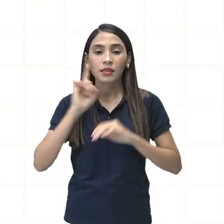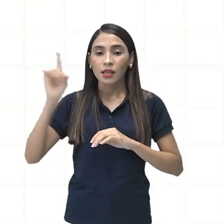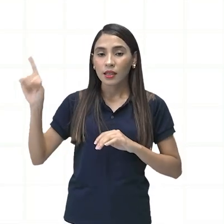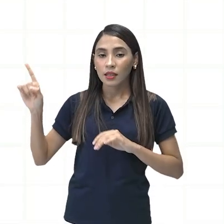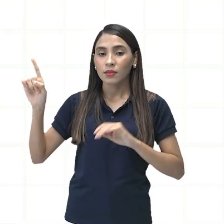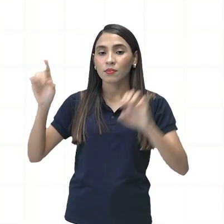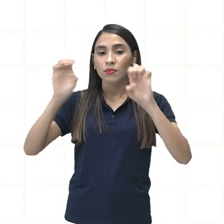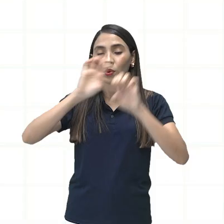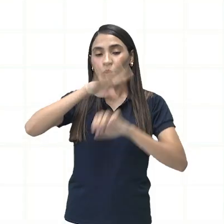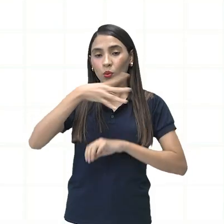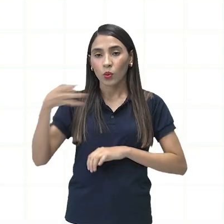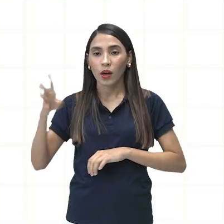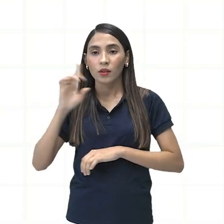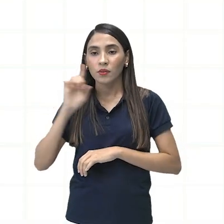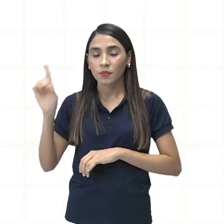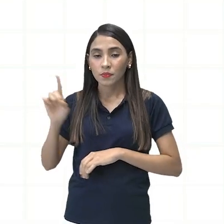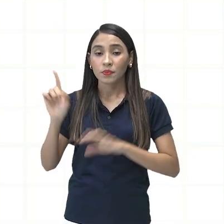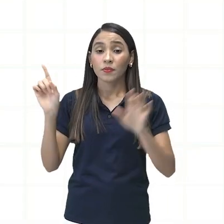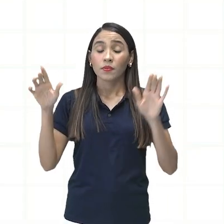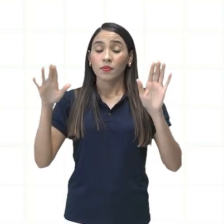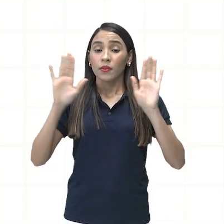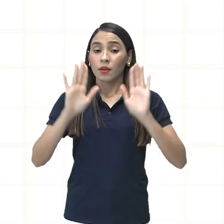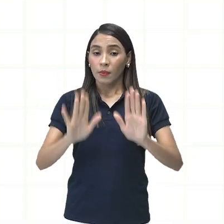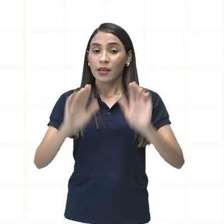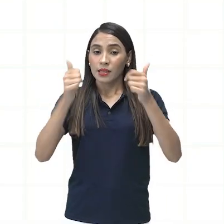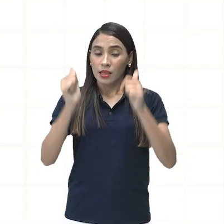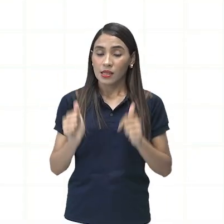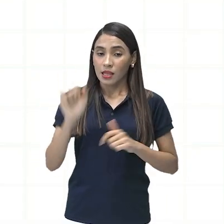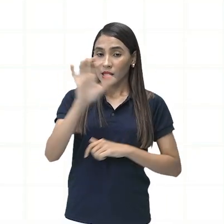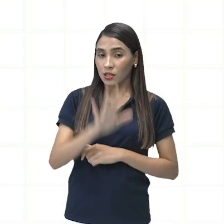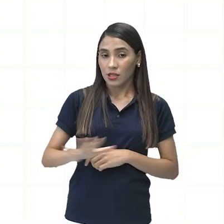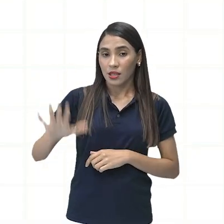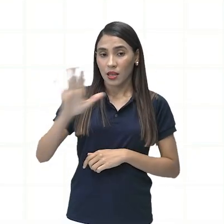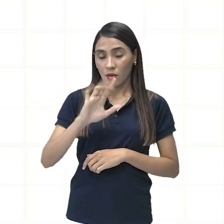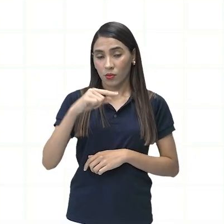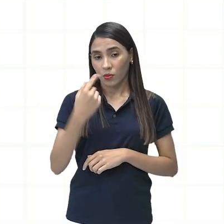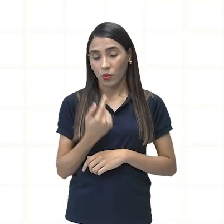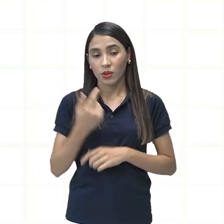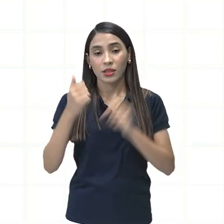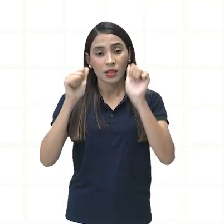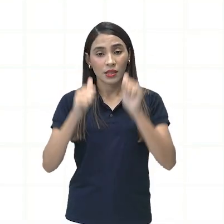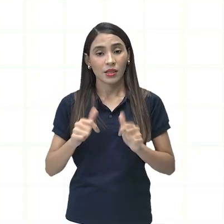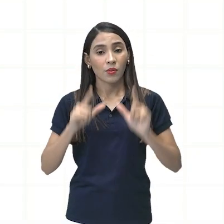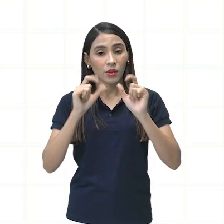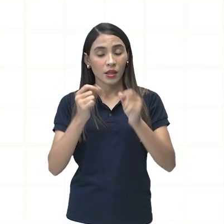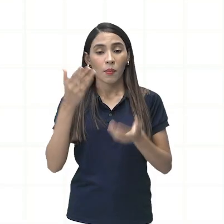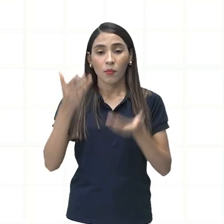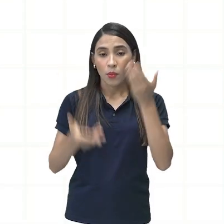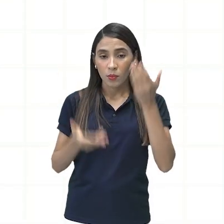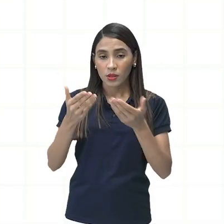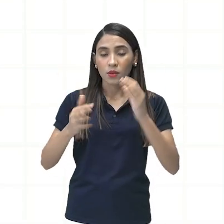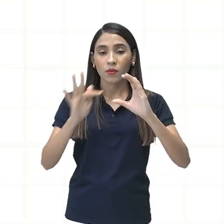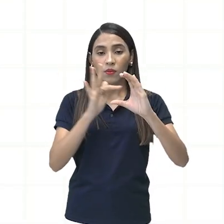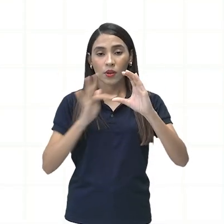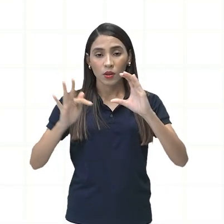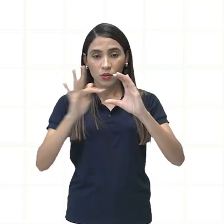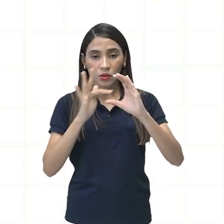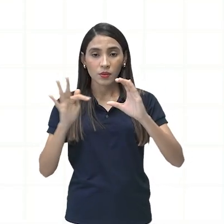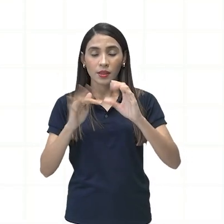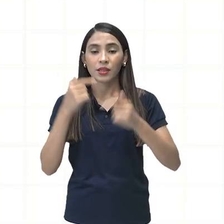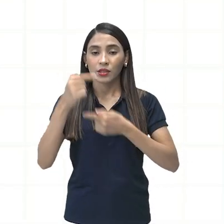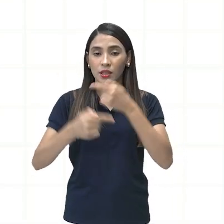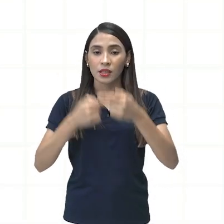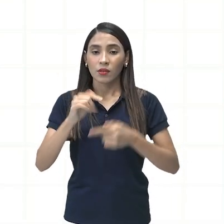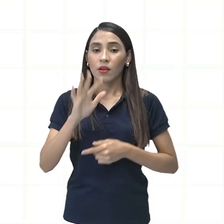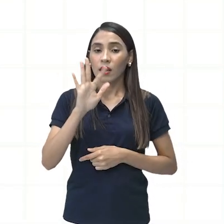nesse nosso quadro. Ao analisar o quadro como todo, vamos conferir a proporção fenotípica da